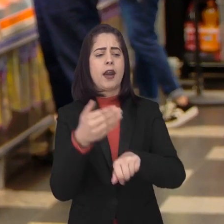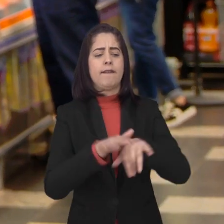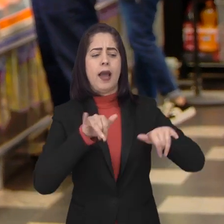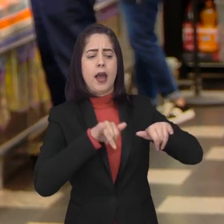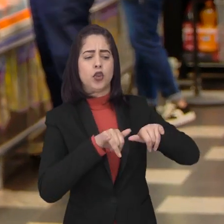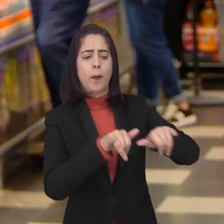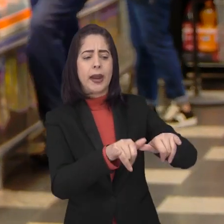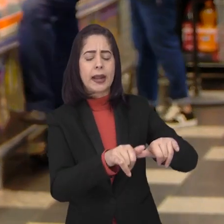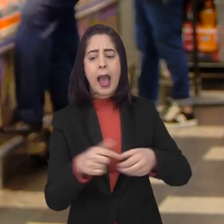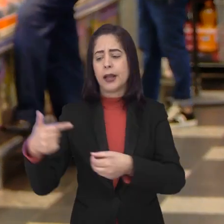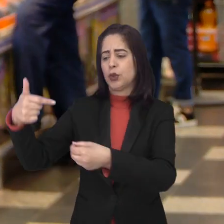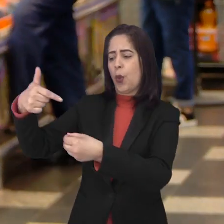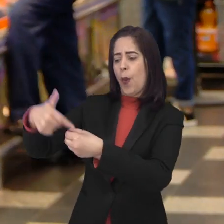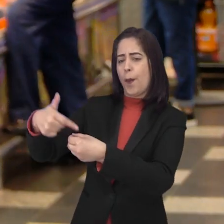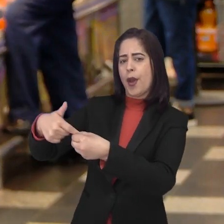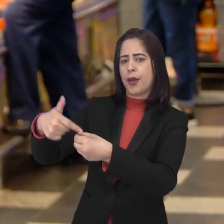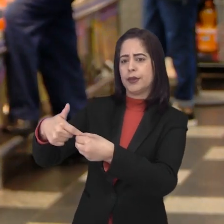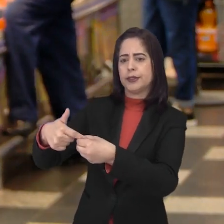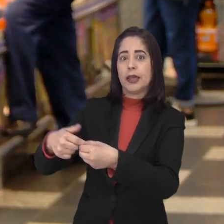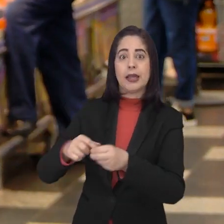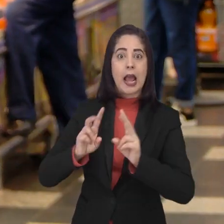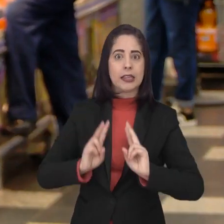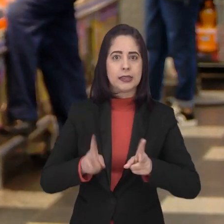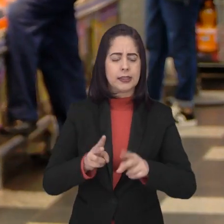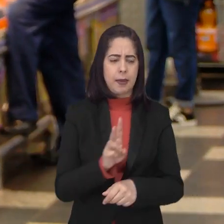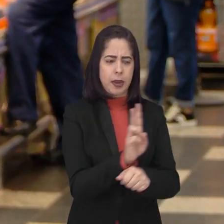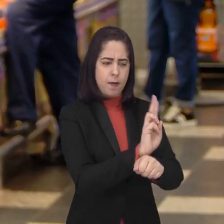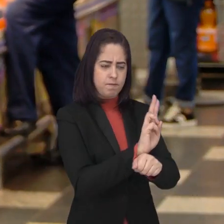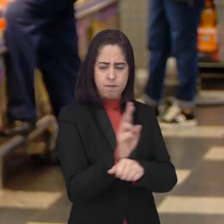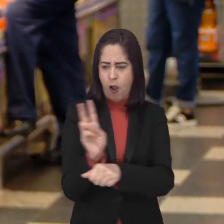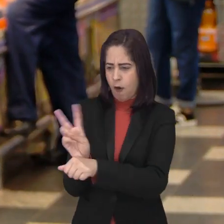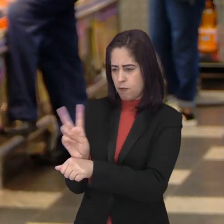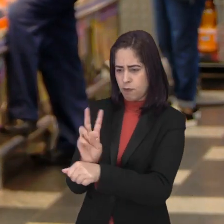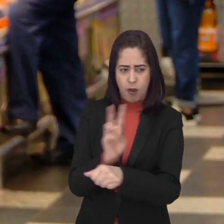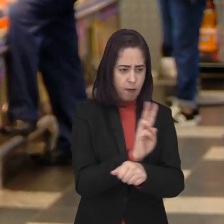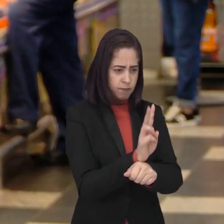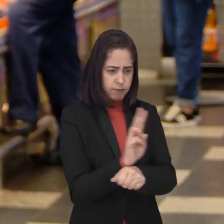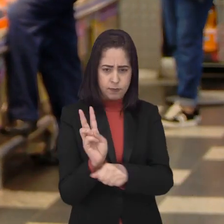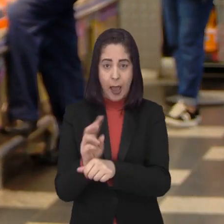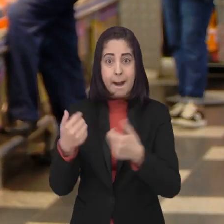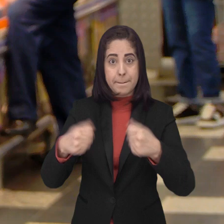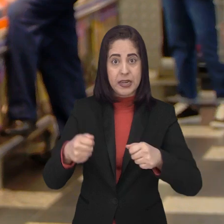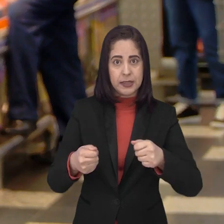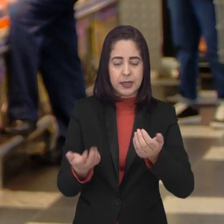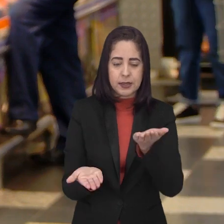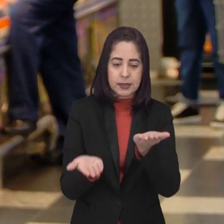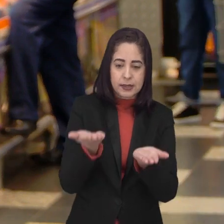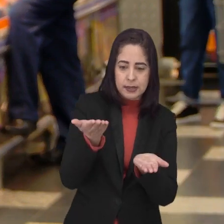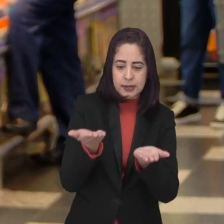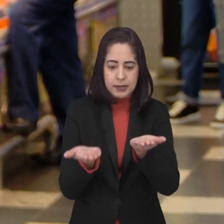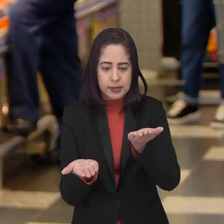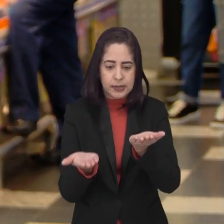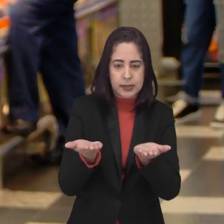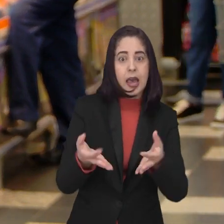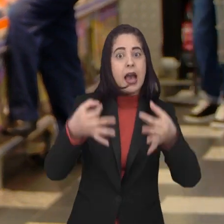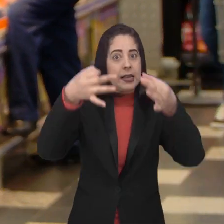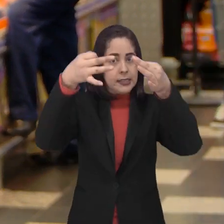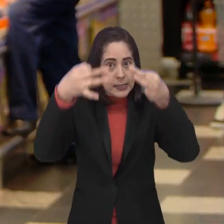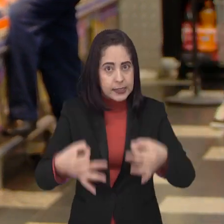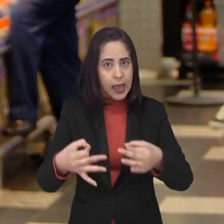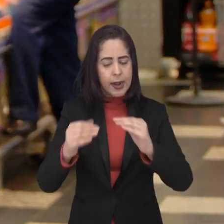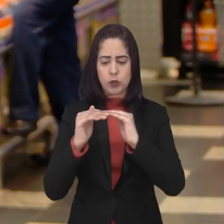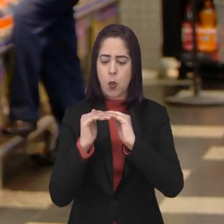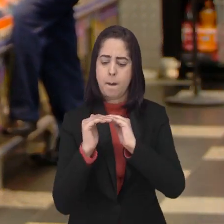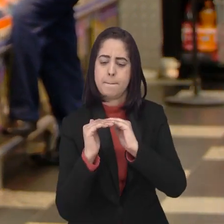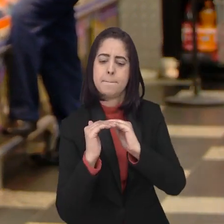Do supermercado ao posto de combustível, o IPEM está presente para fiscalizar que a precisão das balanças, das bombas de gás e